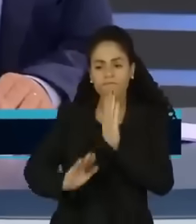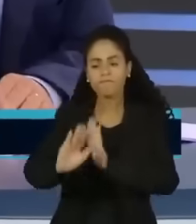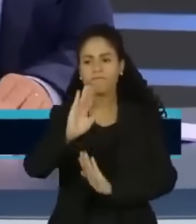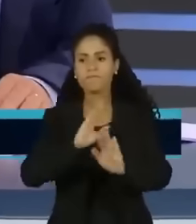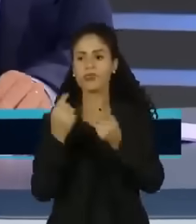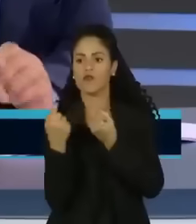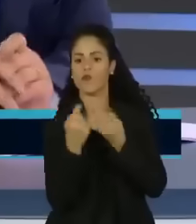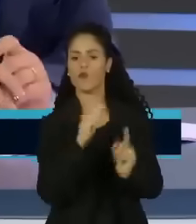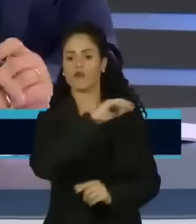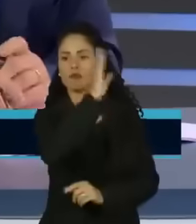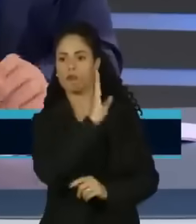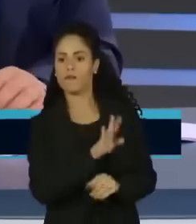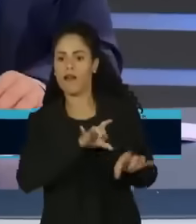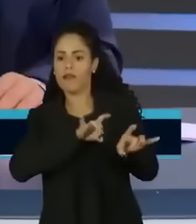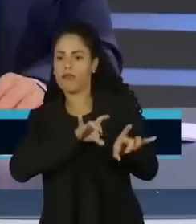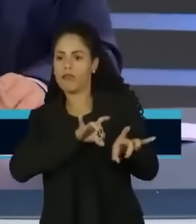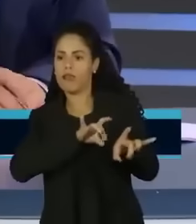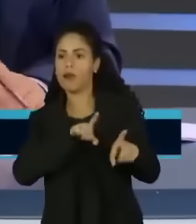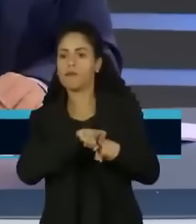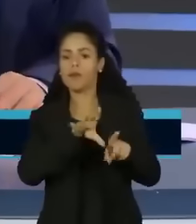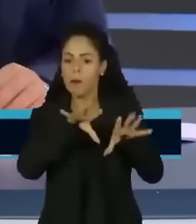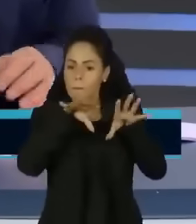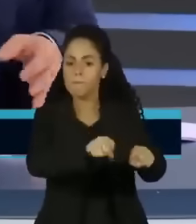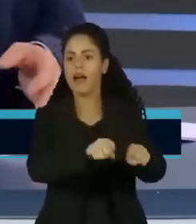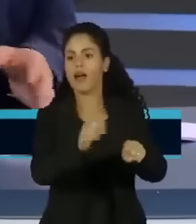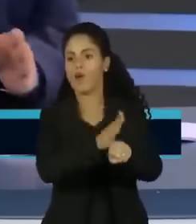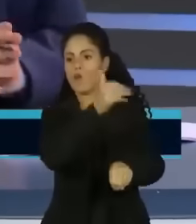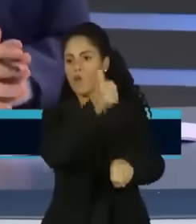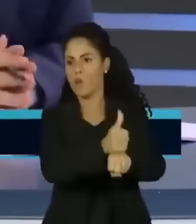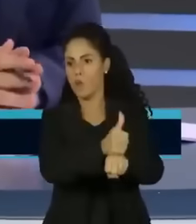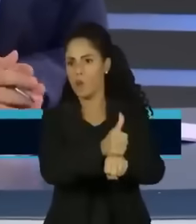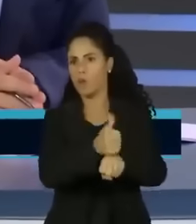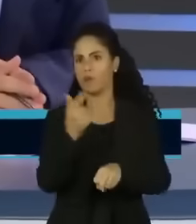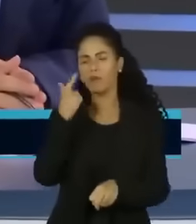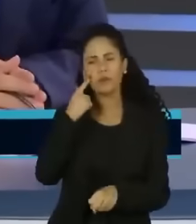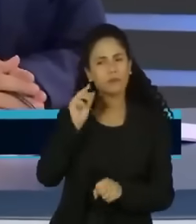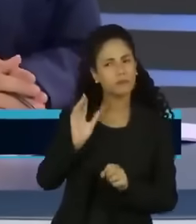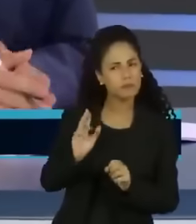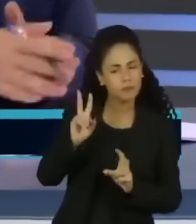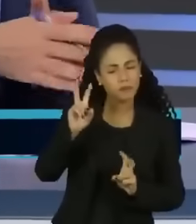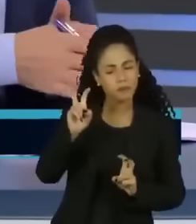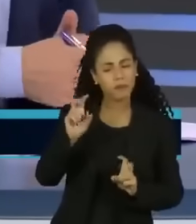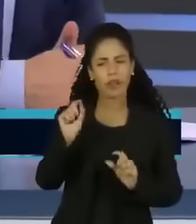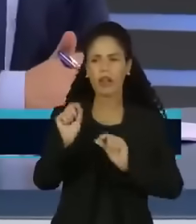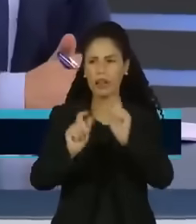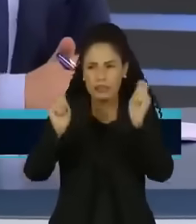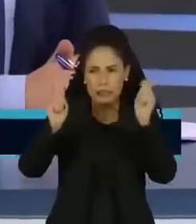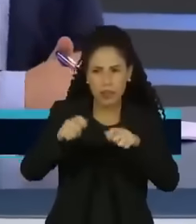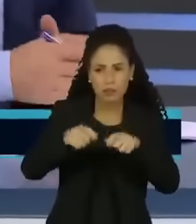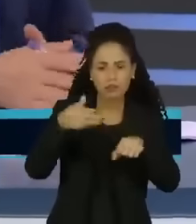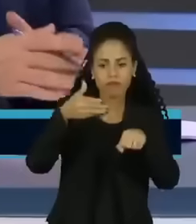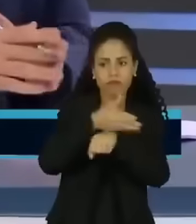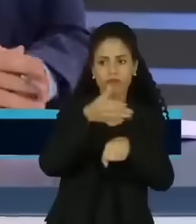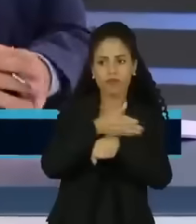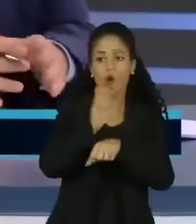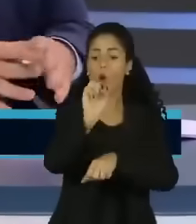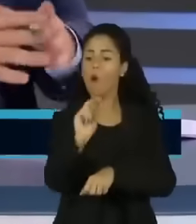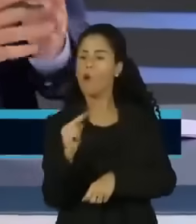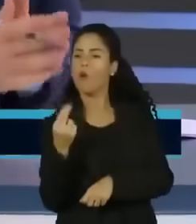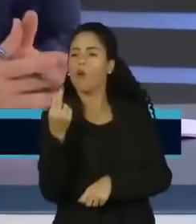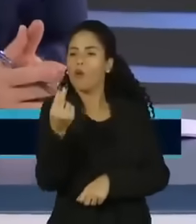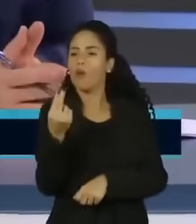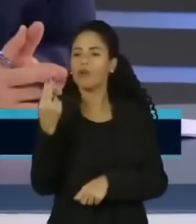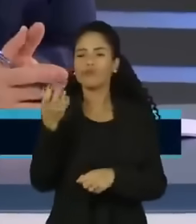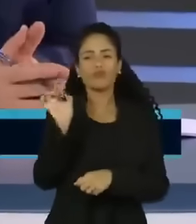Estado brasileiro as técnicas militares para a consumação do golpe de Estado. Dá para dizer que foi uma participação pontual ou, de fato,